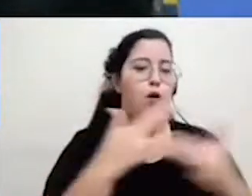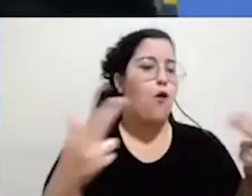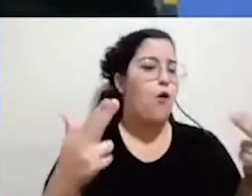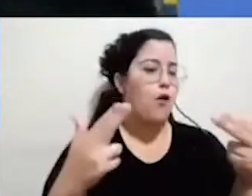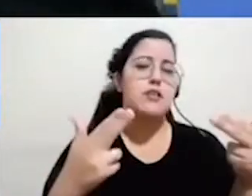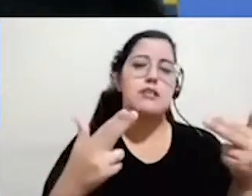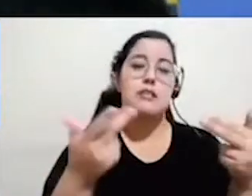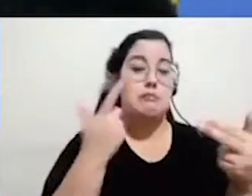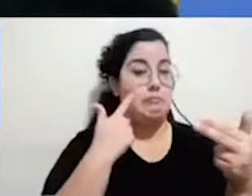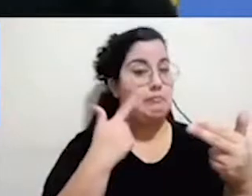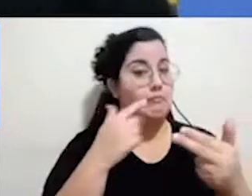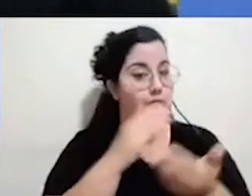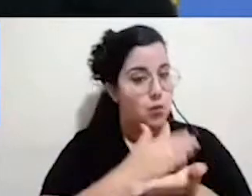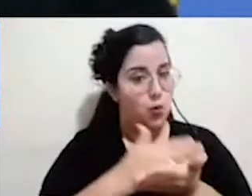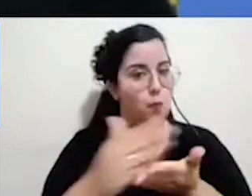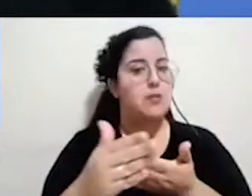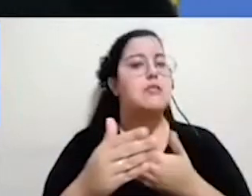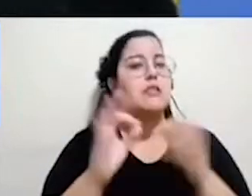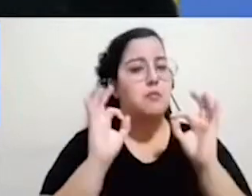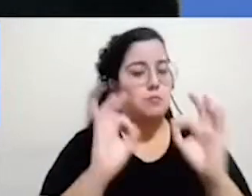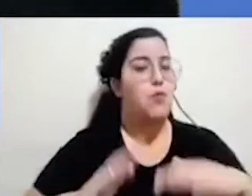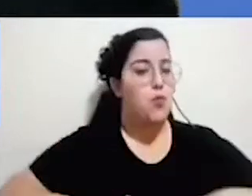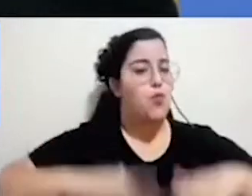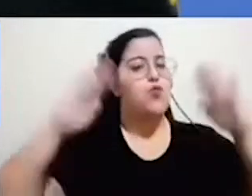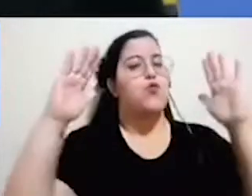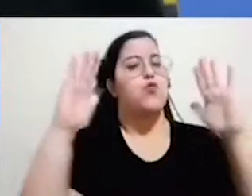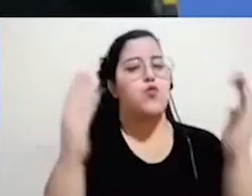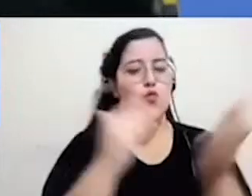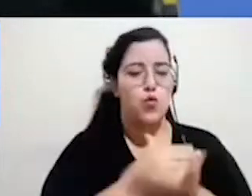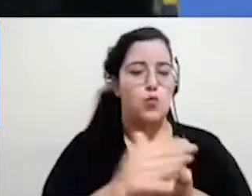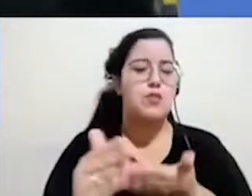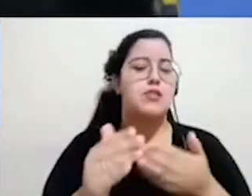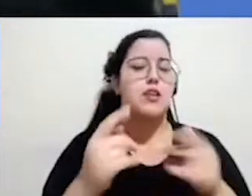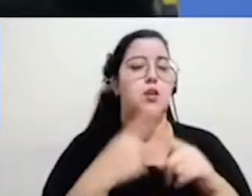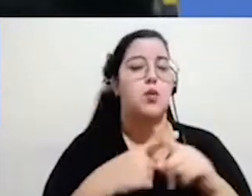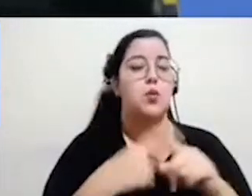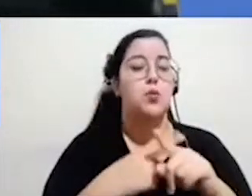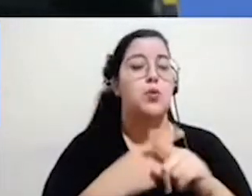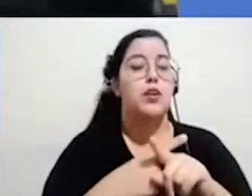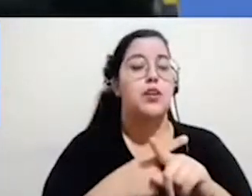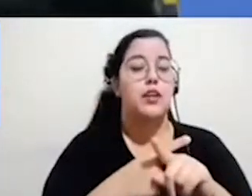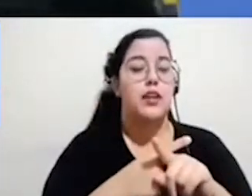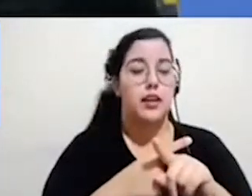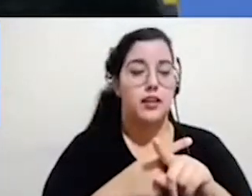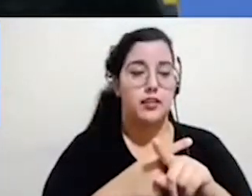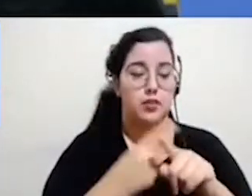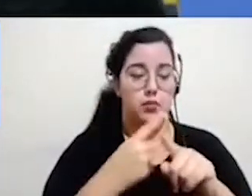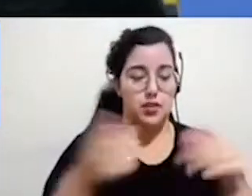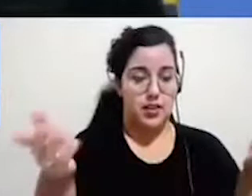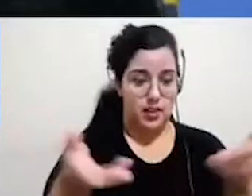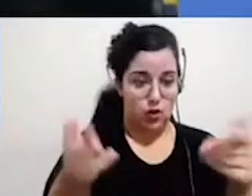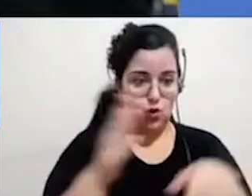já que é para discutir. A gente está falando aqui de um cenário em que